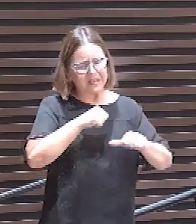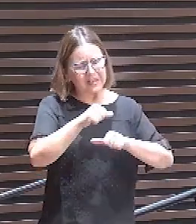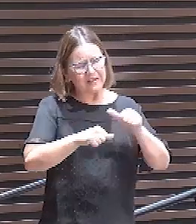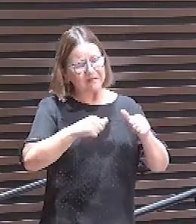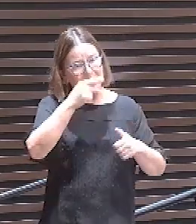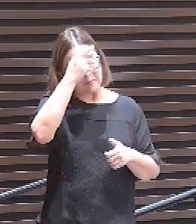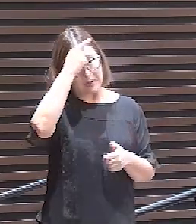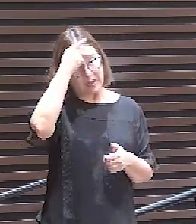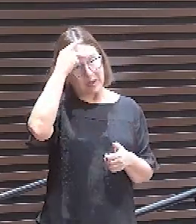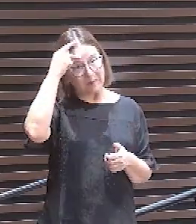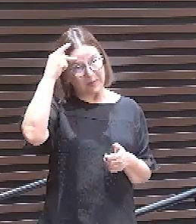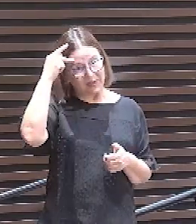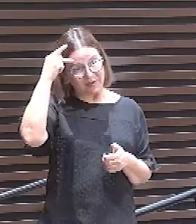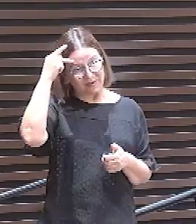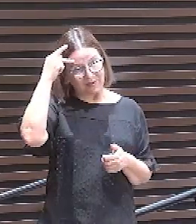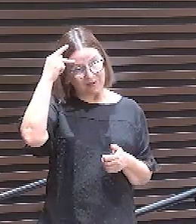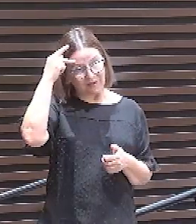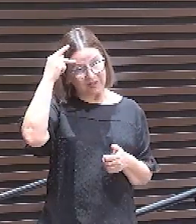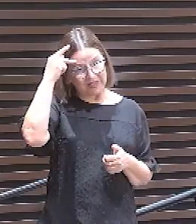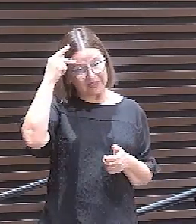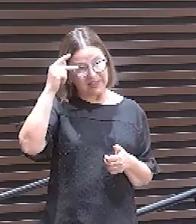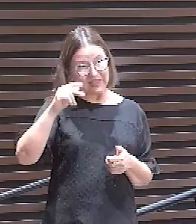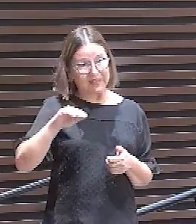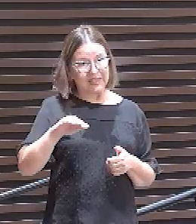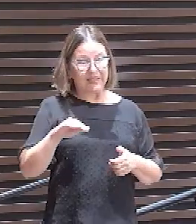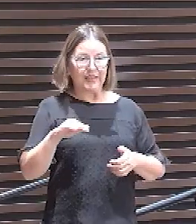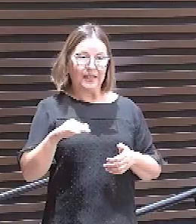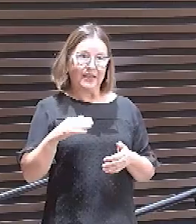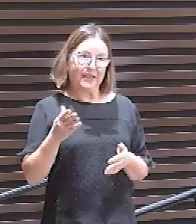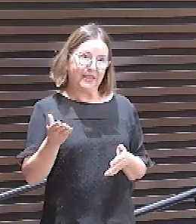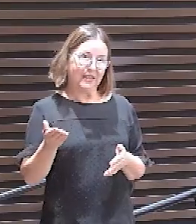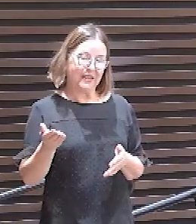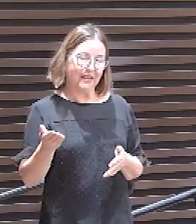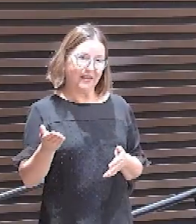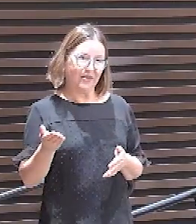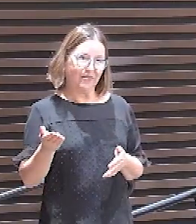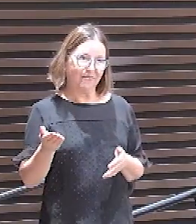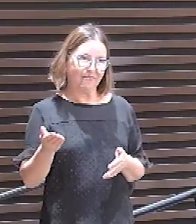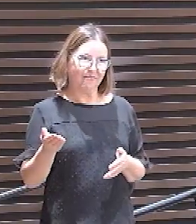que ele não se encaixa mais no molde do mundo.